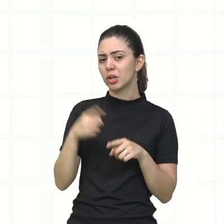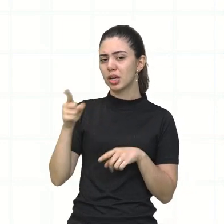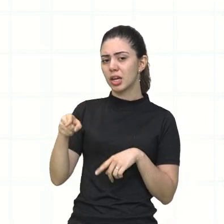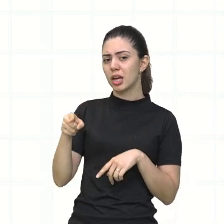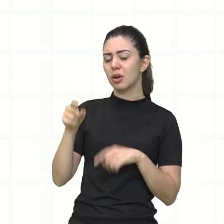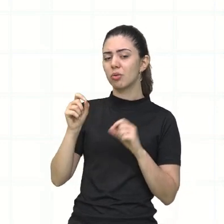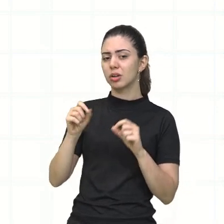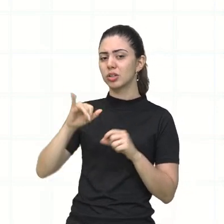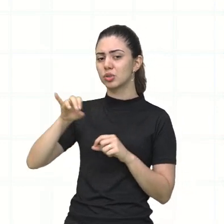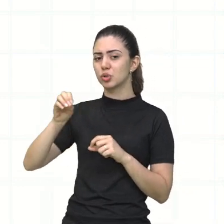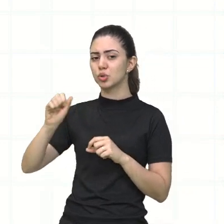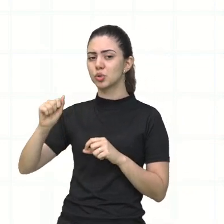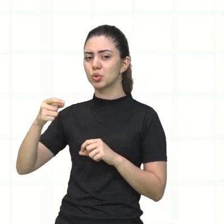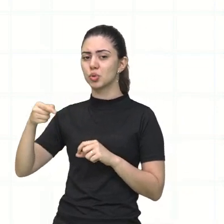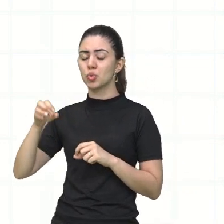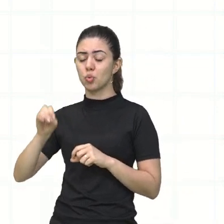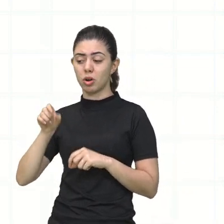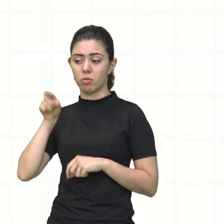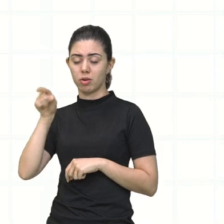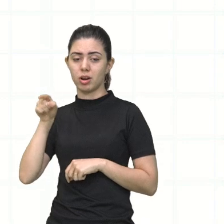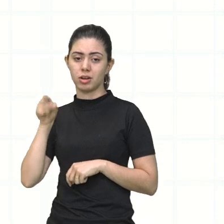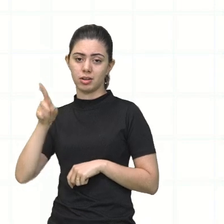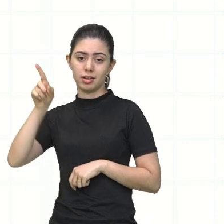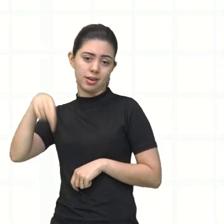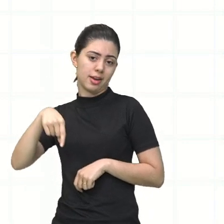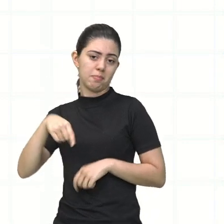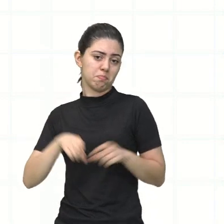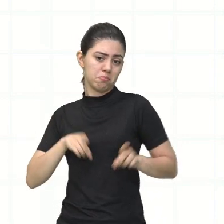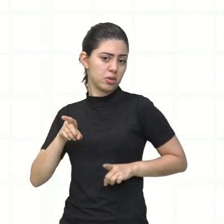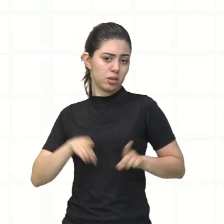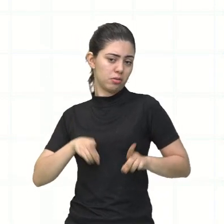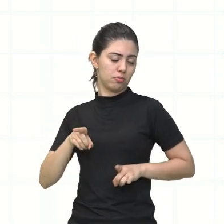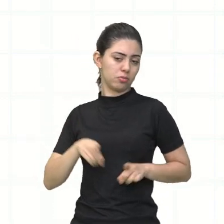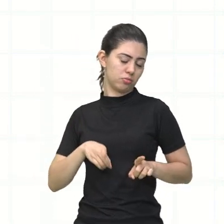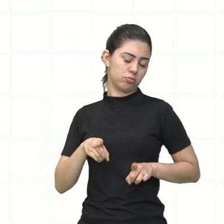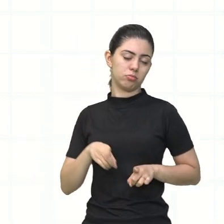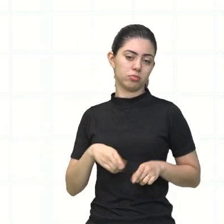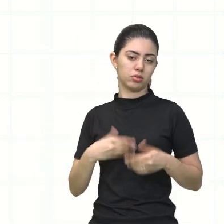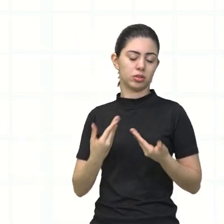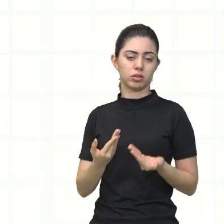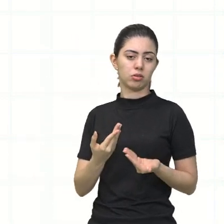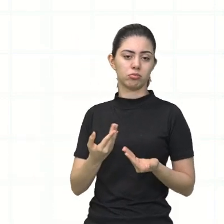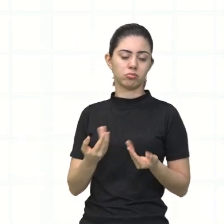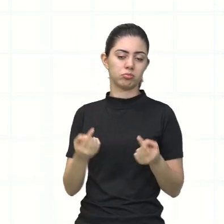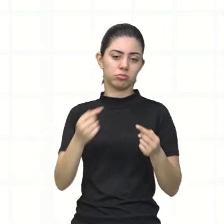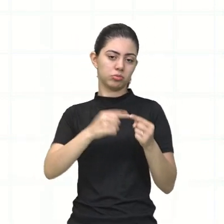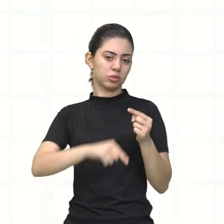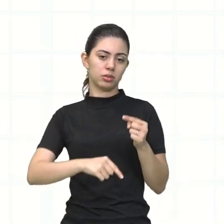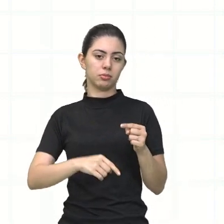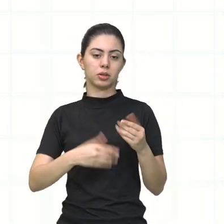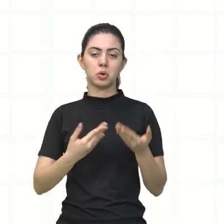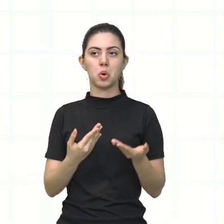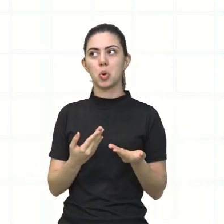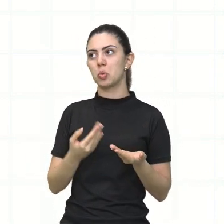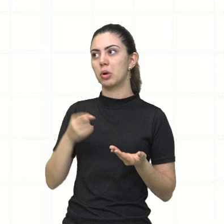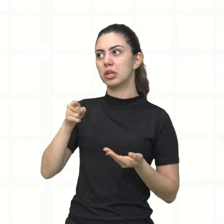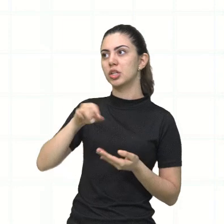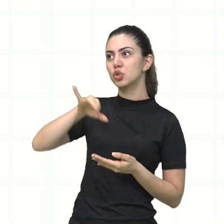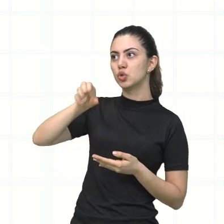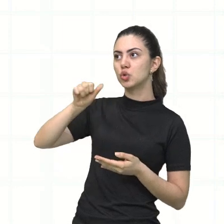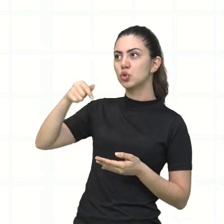dele. Ele só está dizendo que esse João é o primo dele. Não está falando assim, existem vários João, mas eu estou falando que é o meu primo. Eu